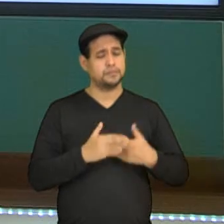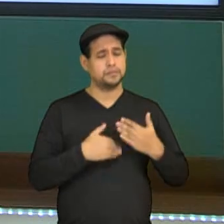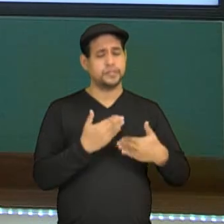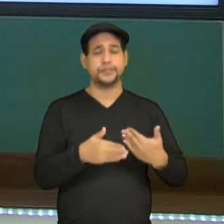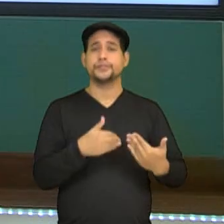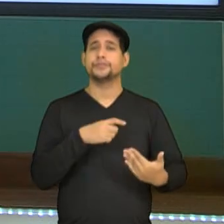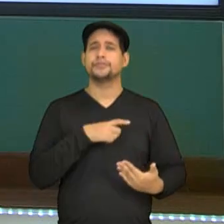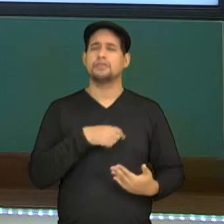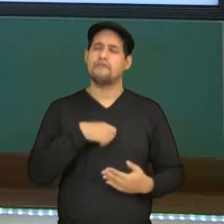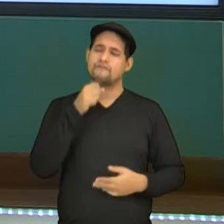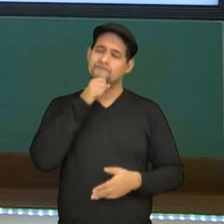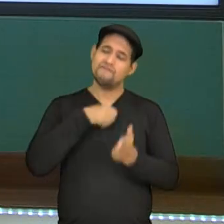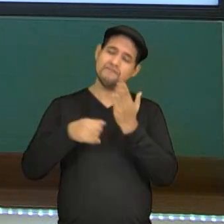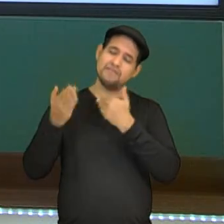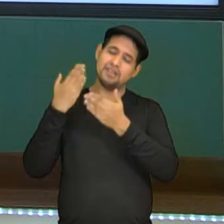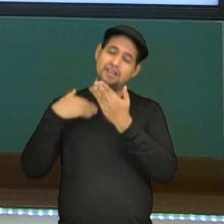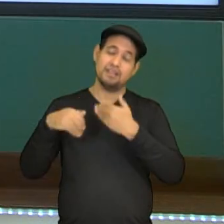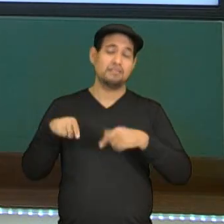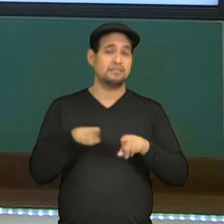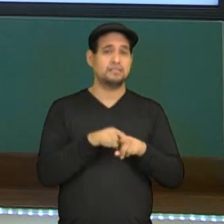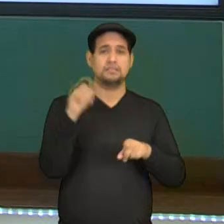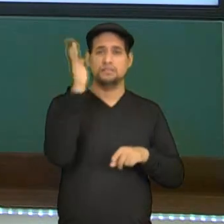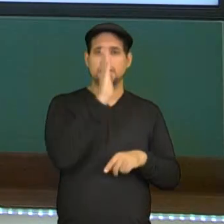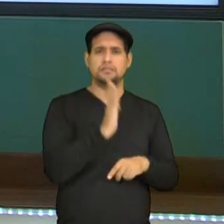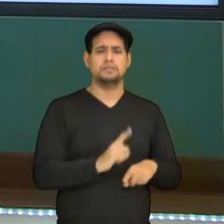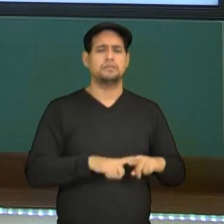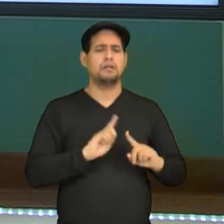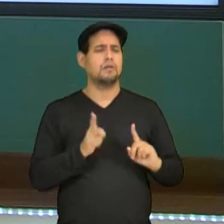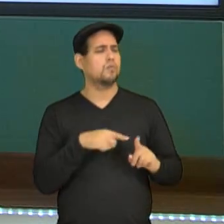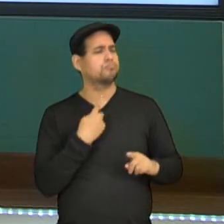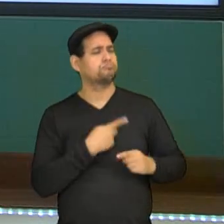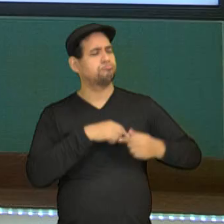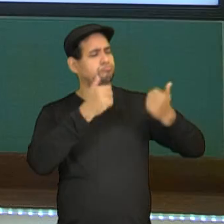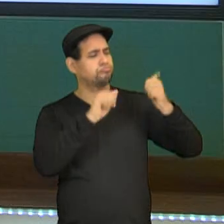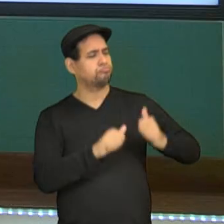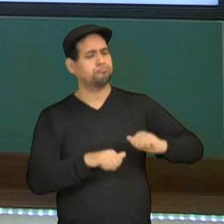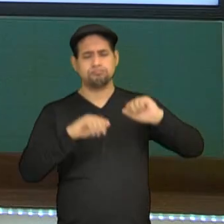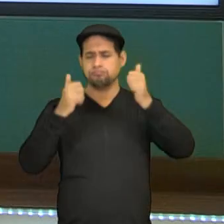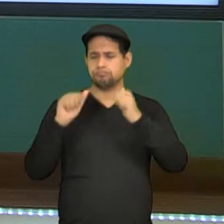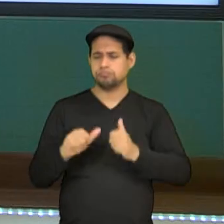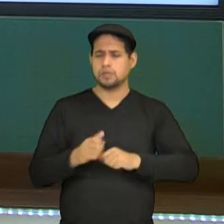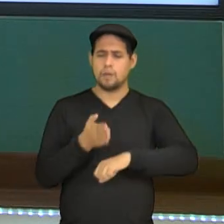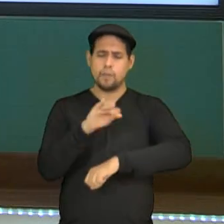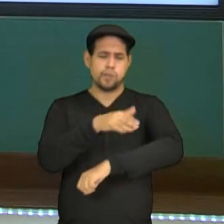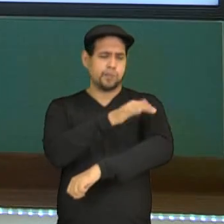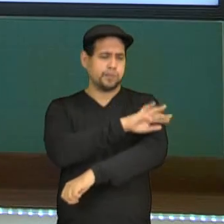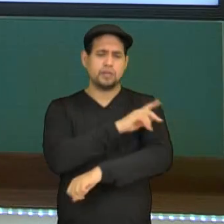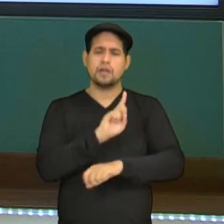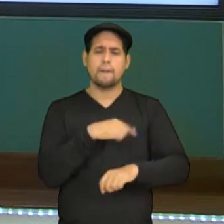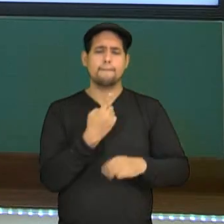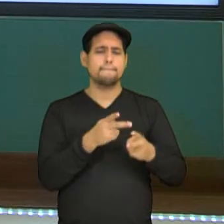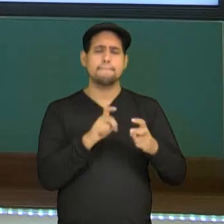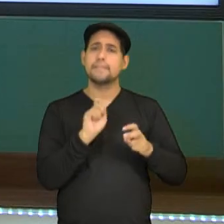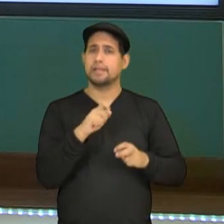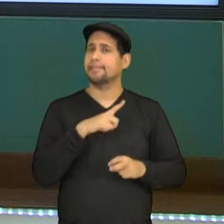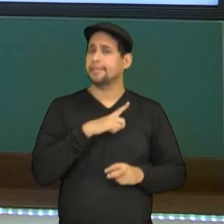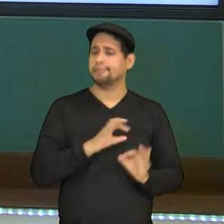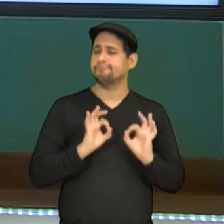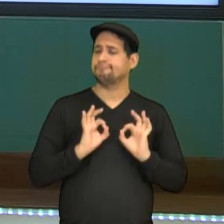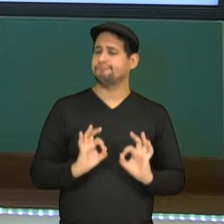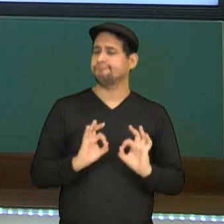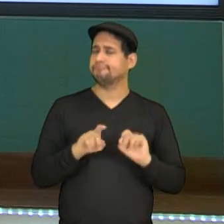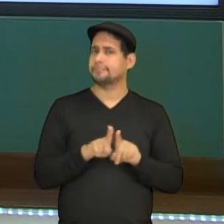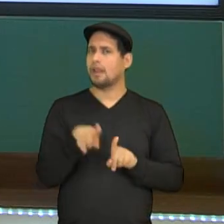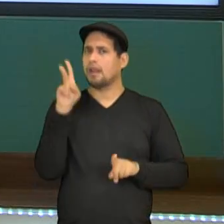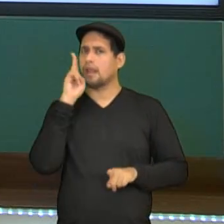de antiguidade em território nacional. Então, quando nós analisamos o aspecto montanhoso, é claro que você, tenho certeza,